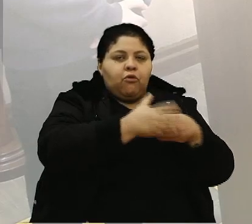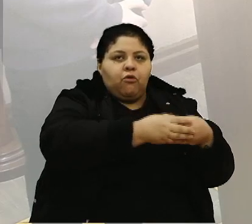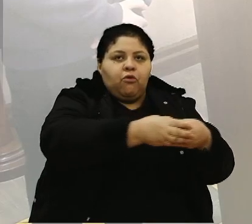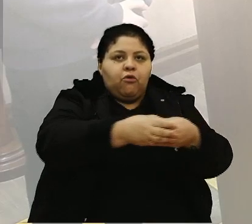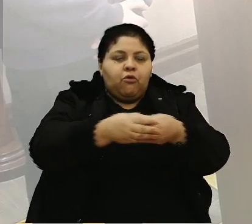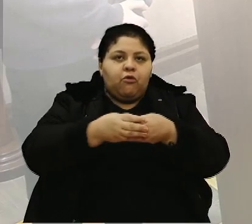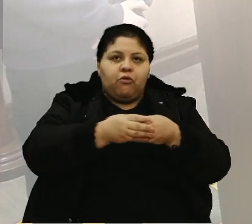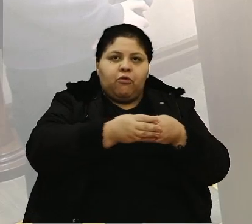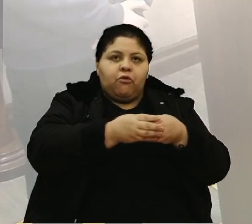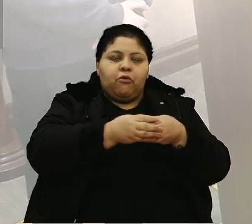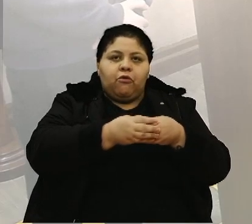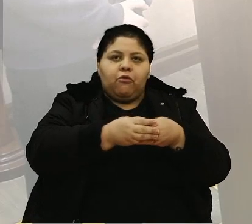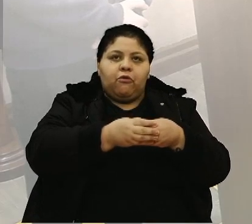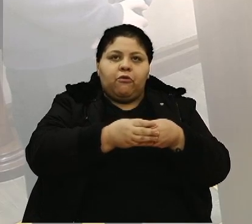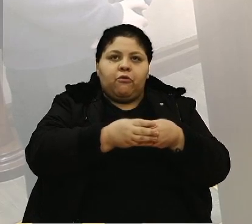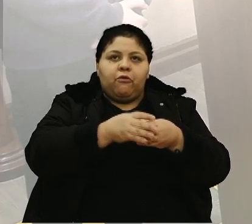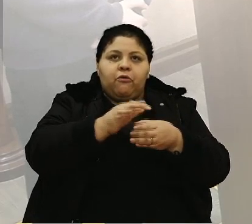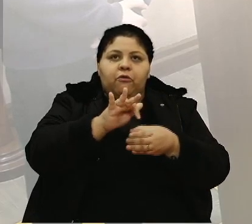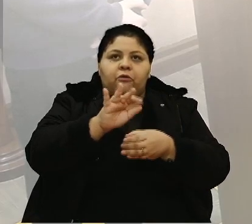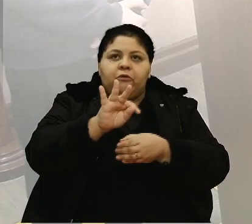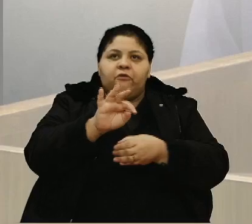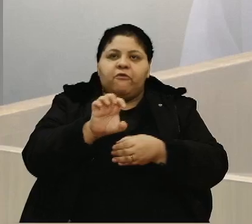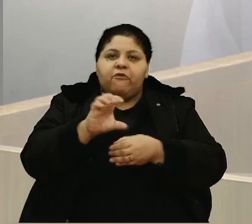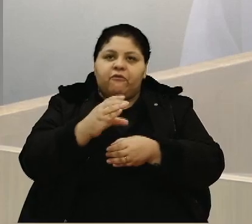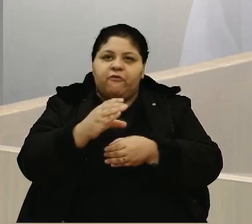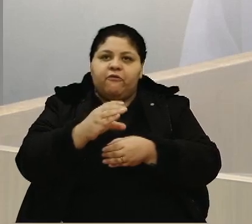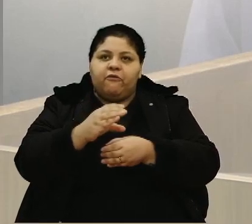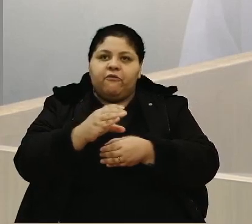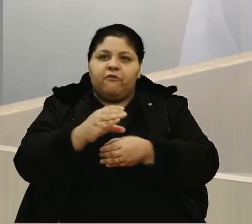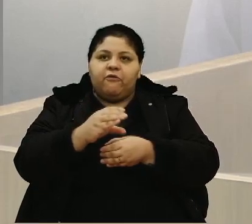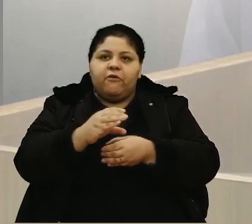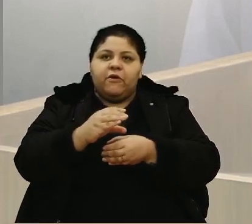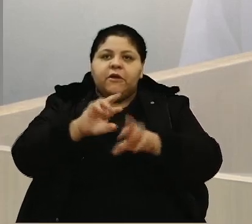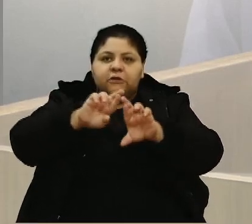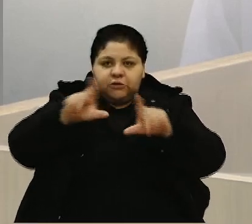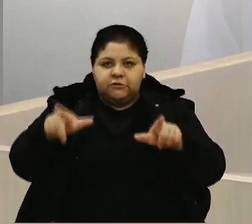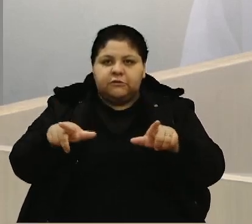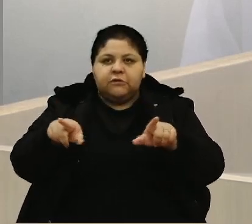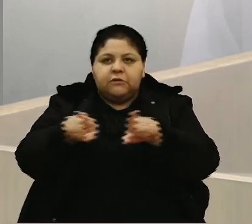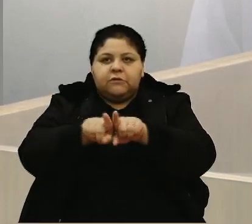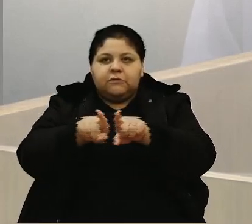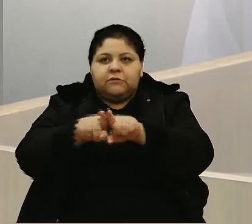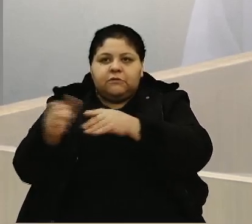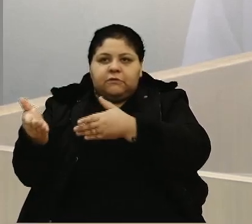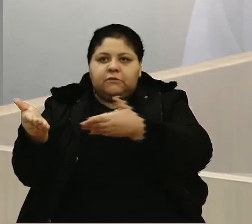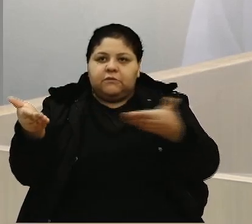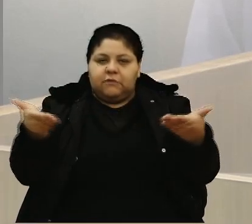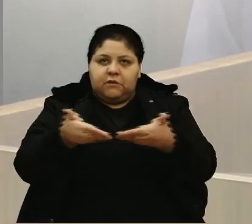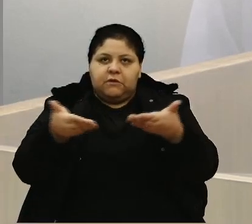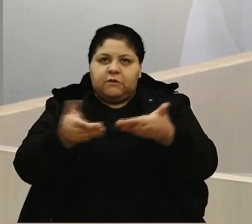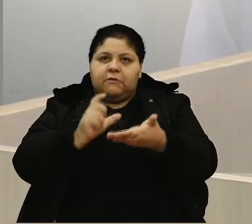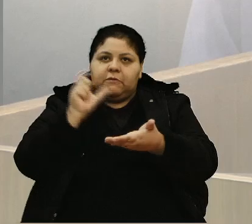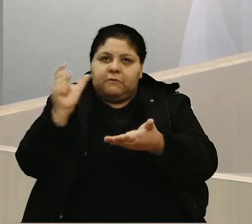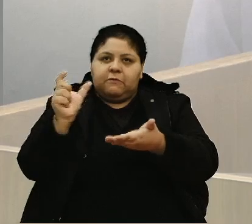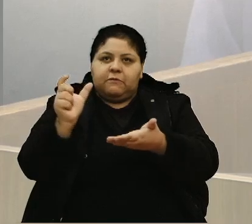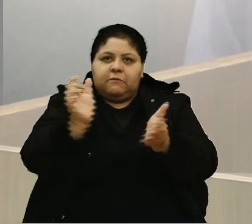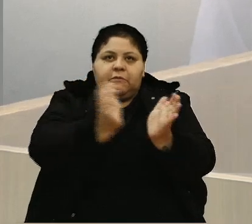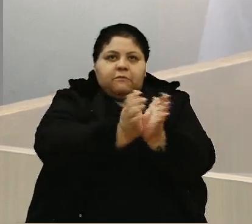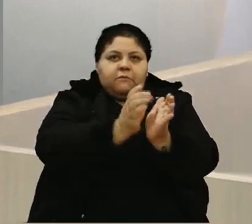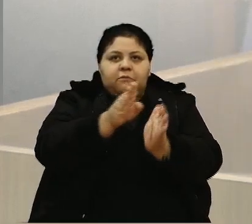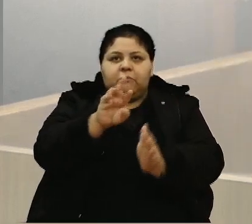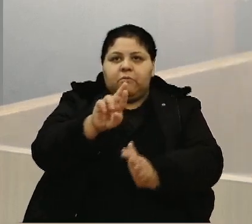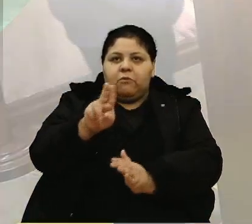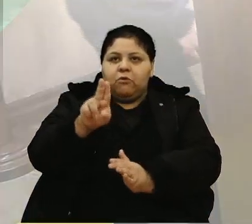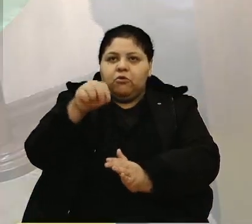que é um colégio de ensino integral e bastante diferenciado. Eu passo então a palavra ao meu colega Bruno, que vai explicar melhor por que a gente está aqui.